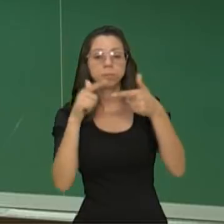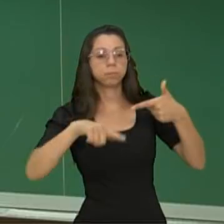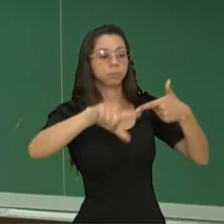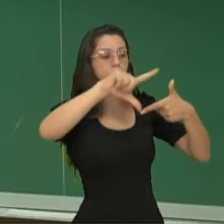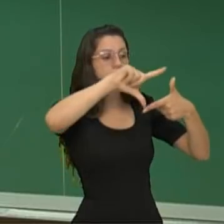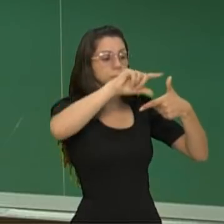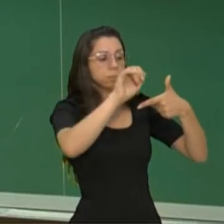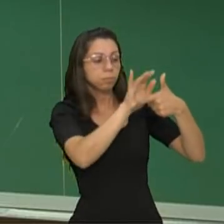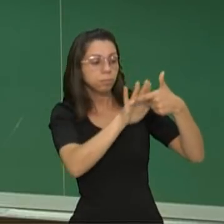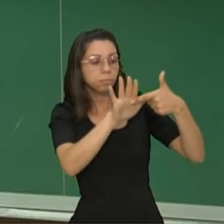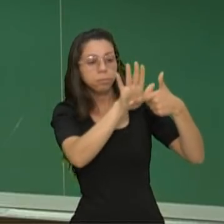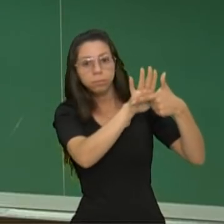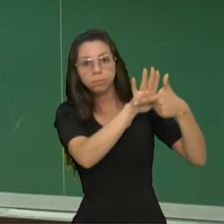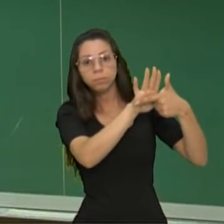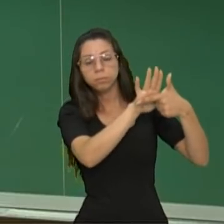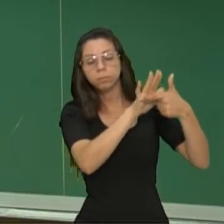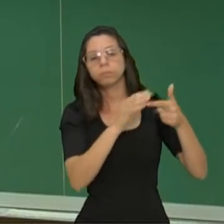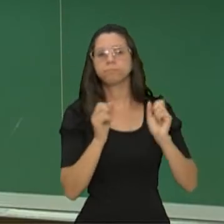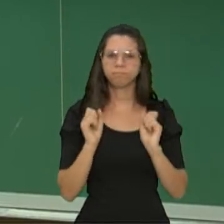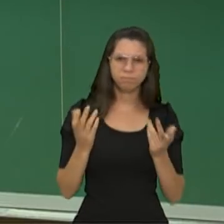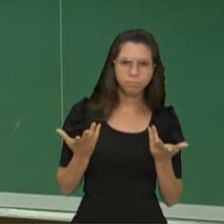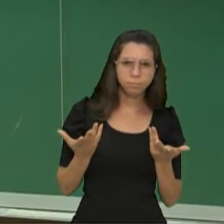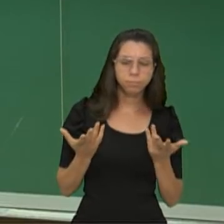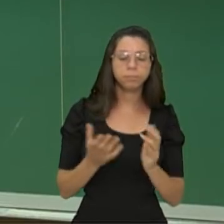retângulo. Certinho?